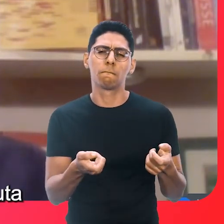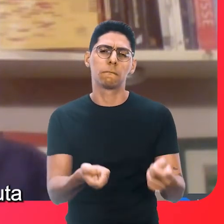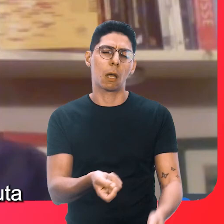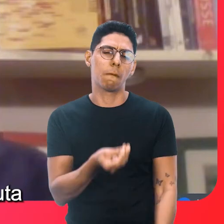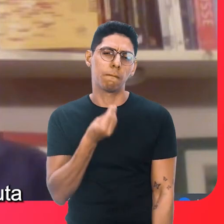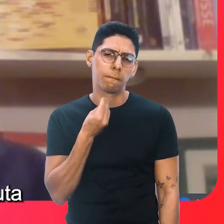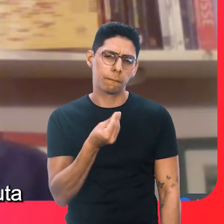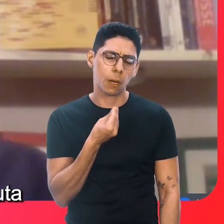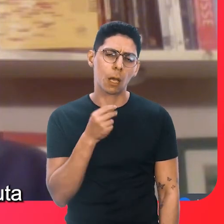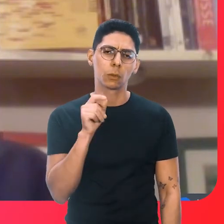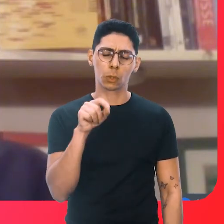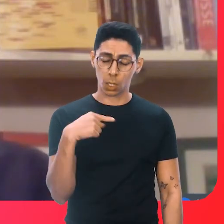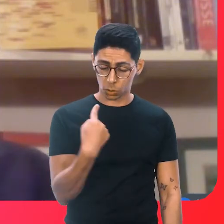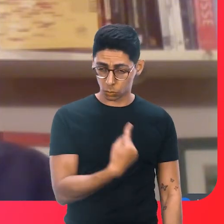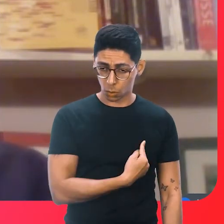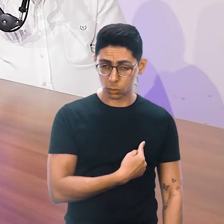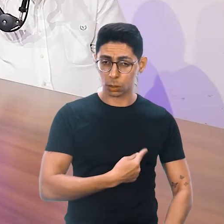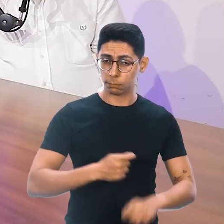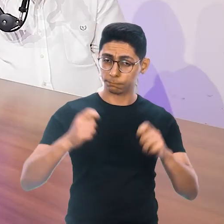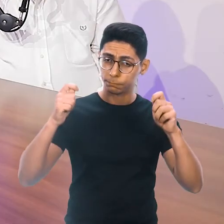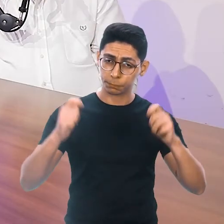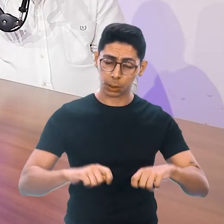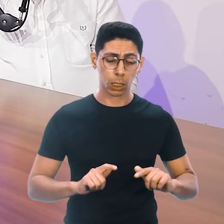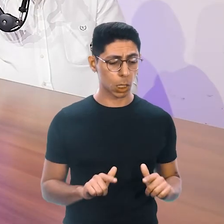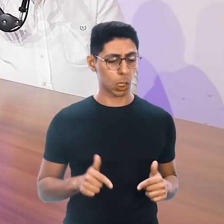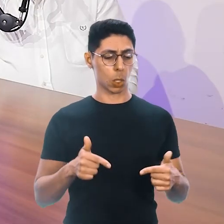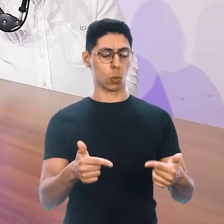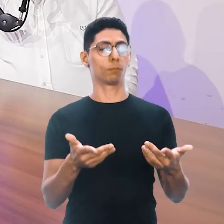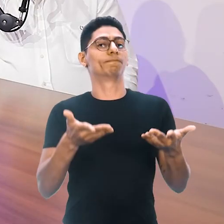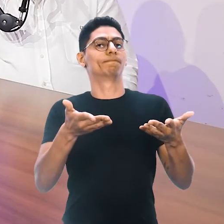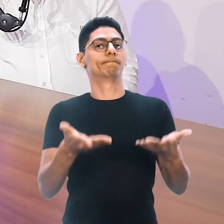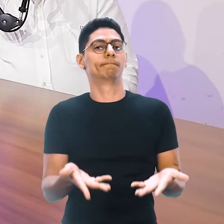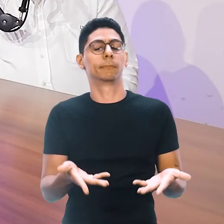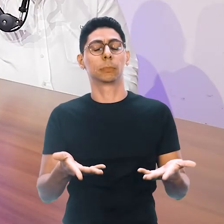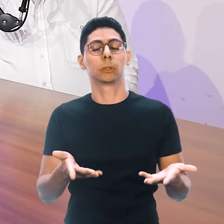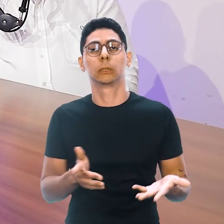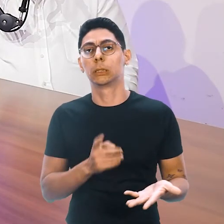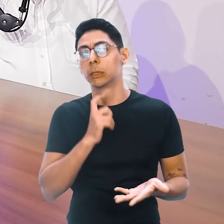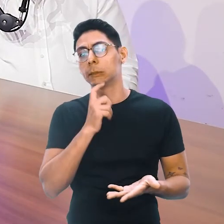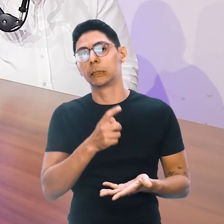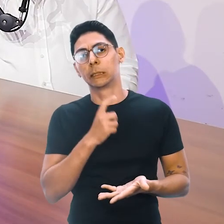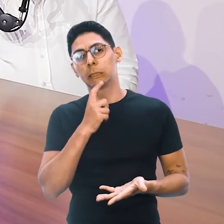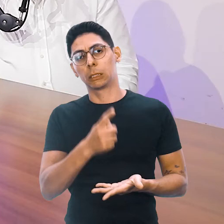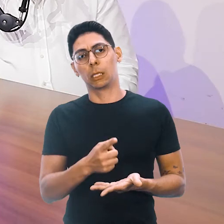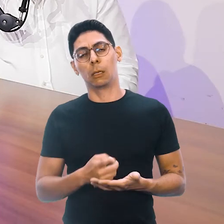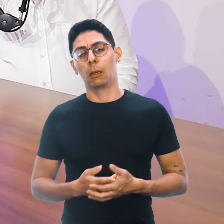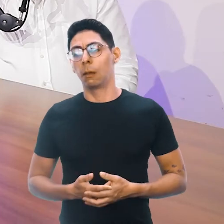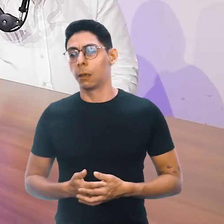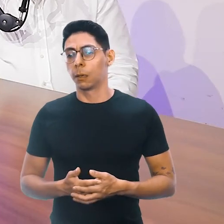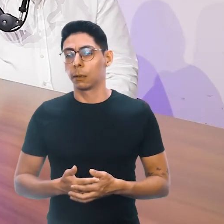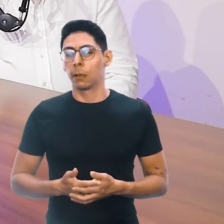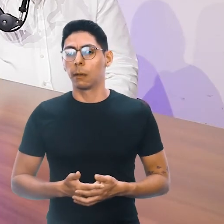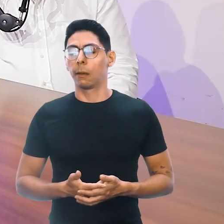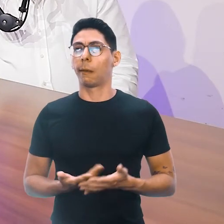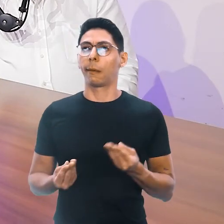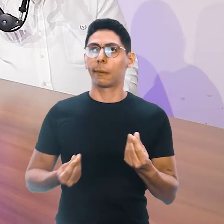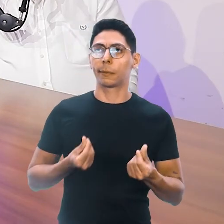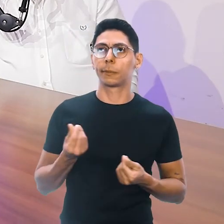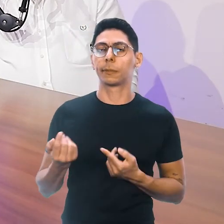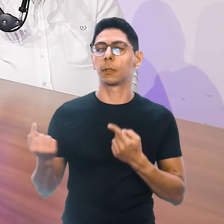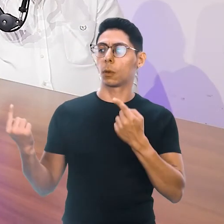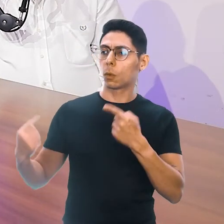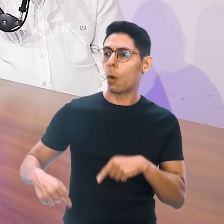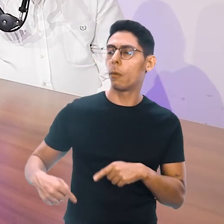nossa capacidade de luta não está dando conta de enfrentar esse desmonte das políticas